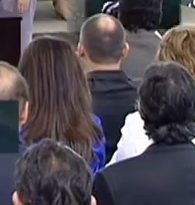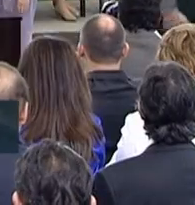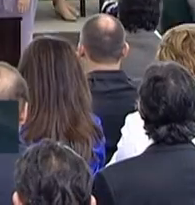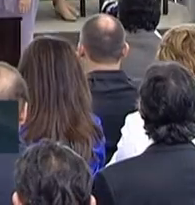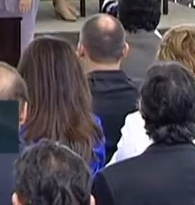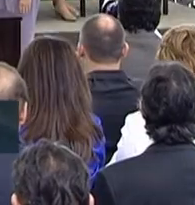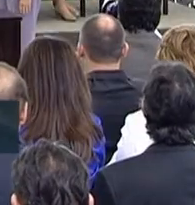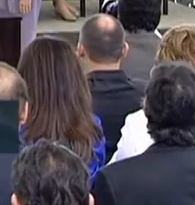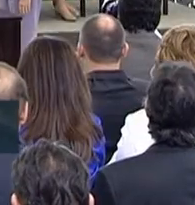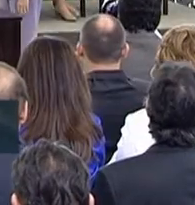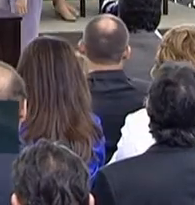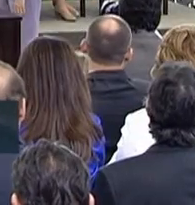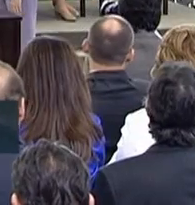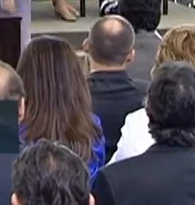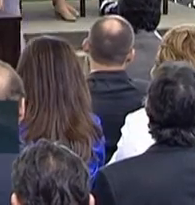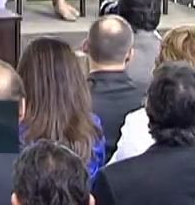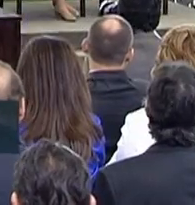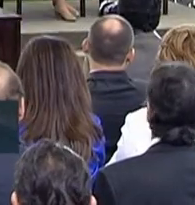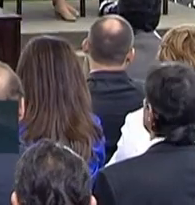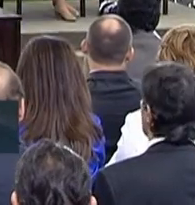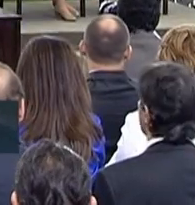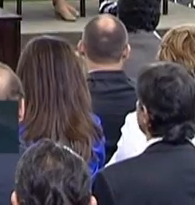E aí